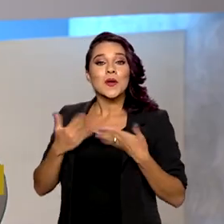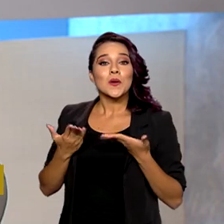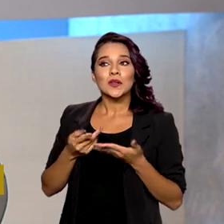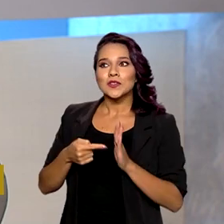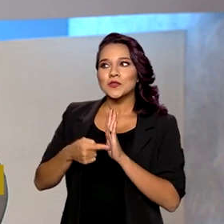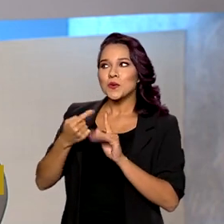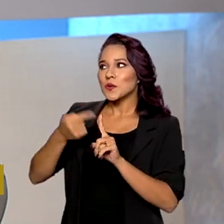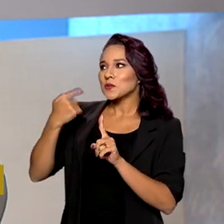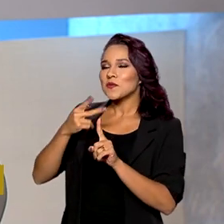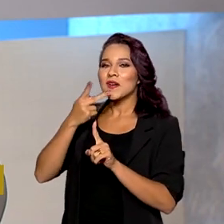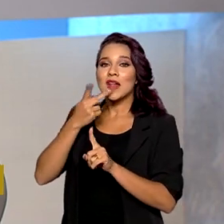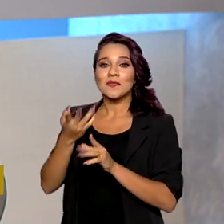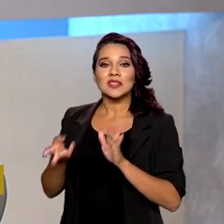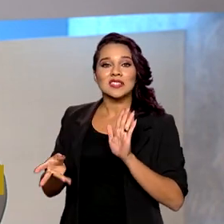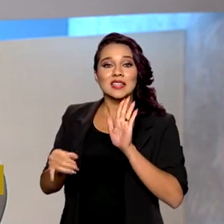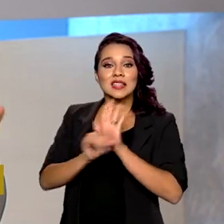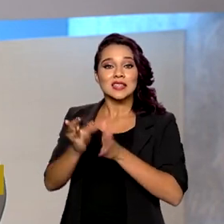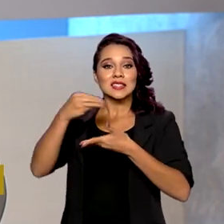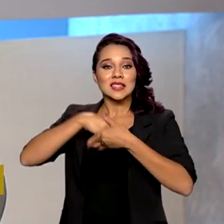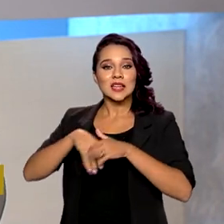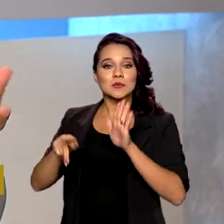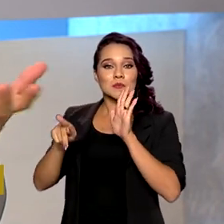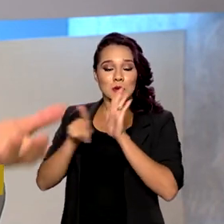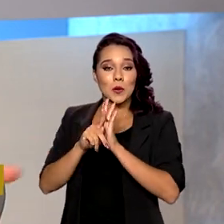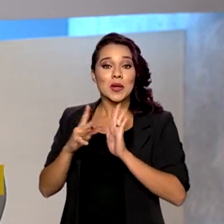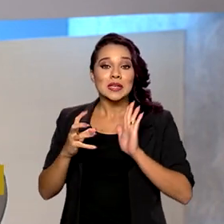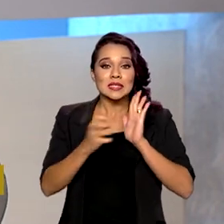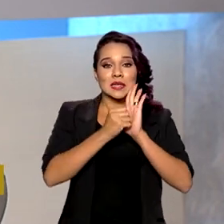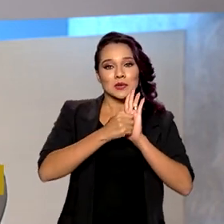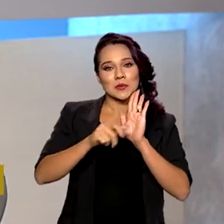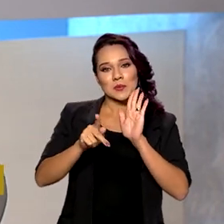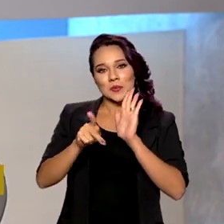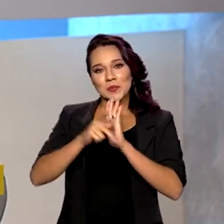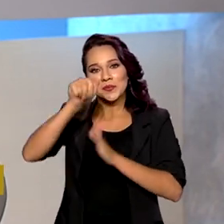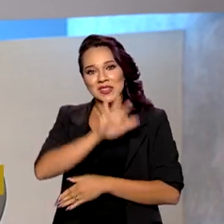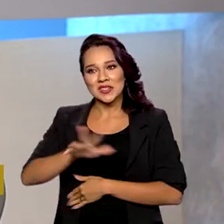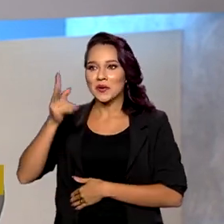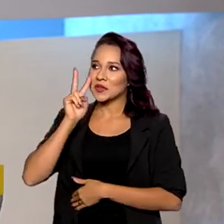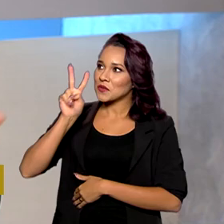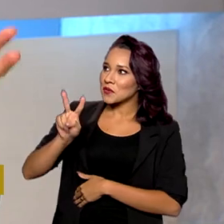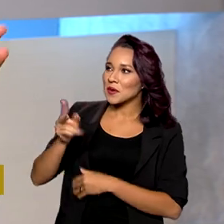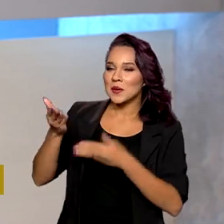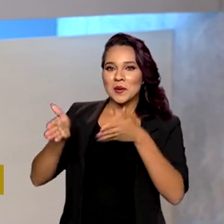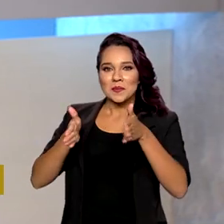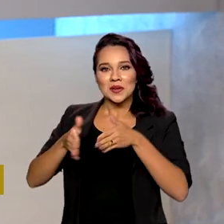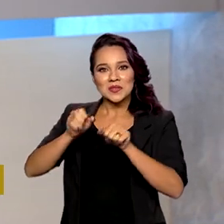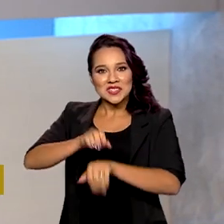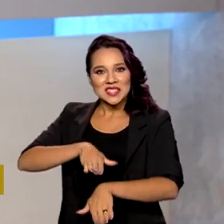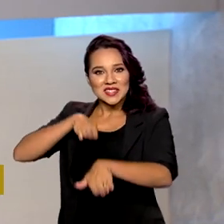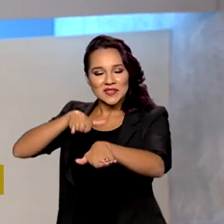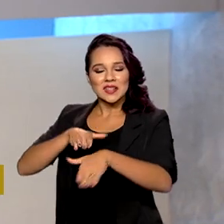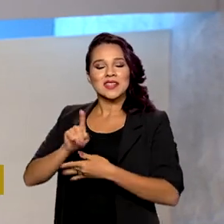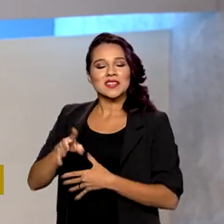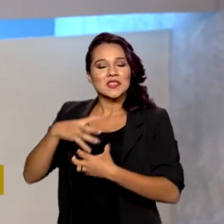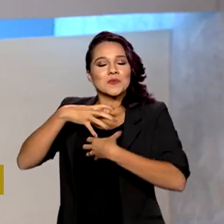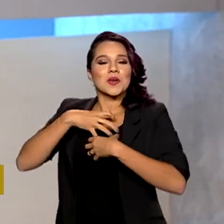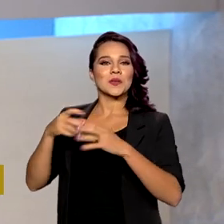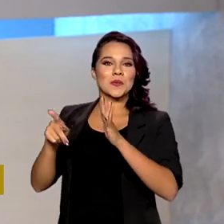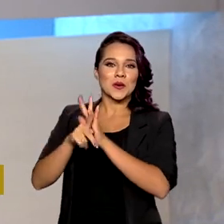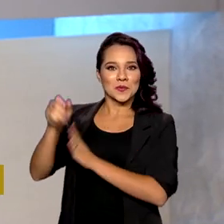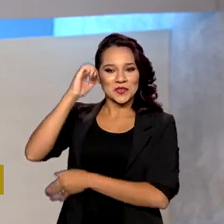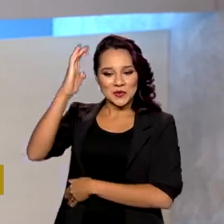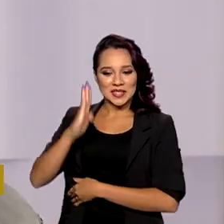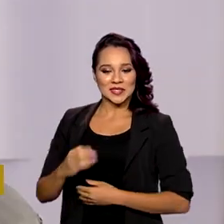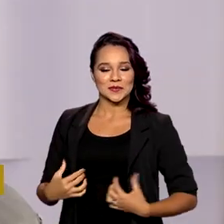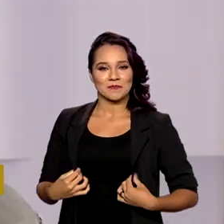última vez, falava de identidade nacional, de símbolos nacionais. O que a gente pôde ver durante o desfile foi essa expressão da brasilidade, né? Do